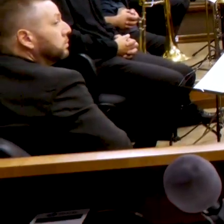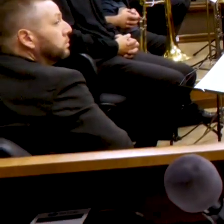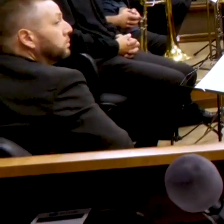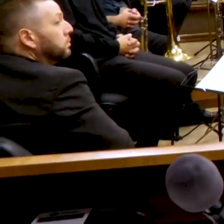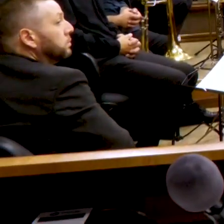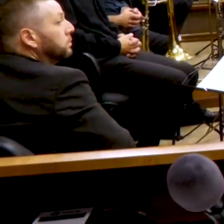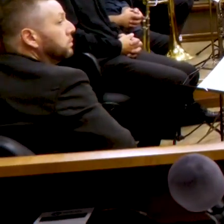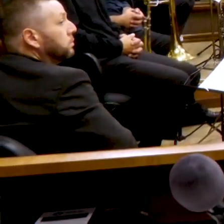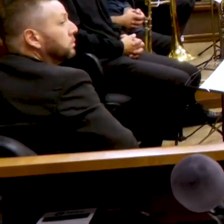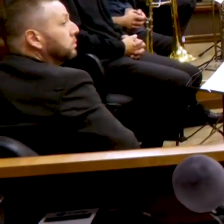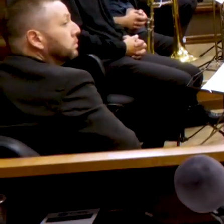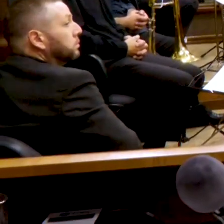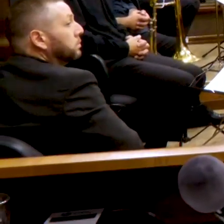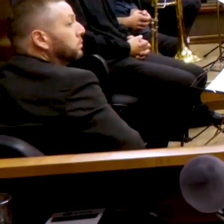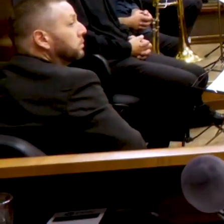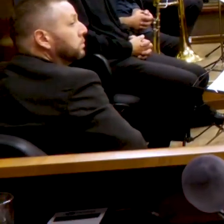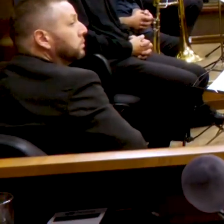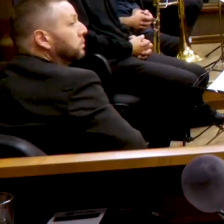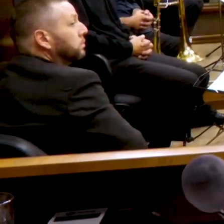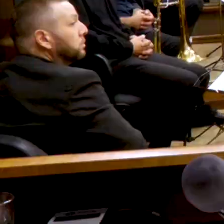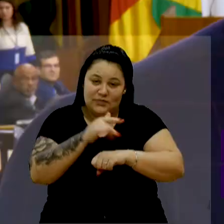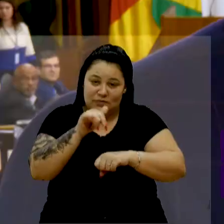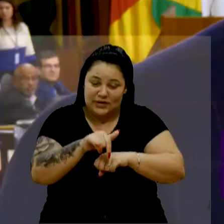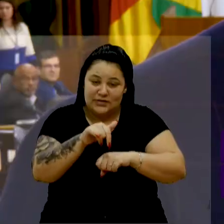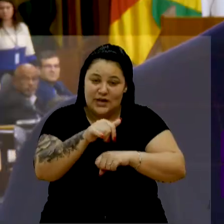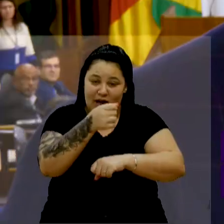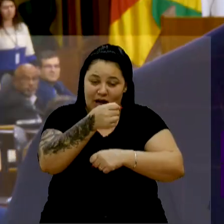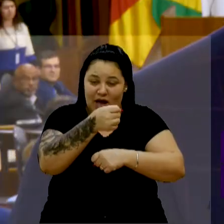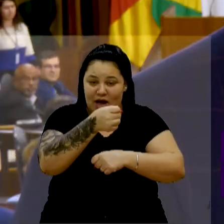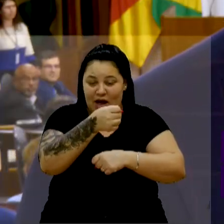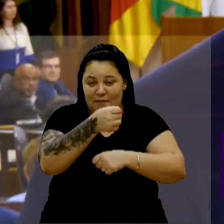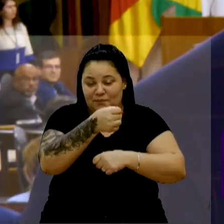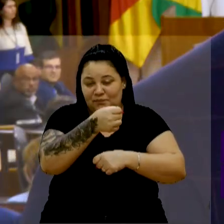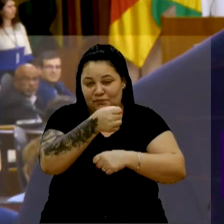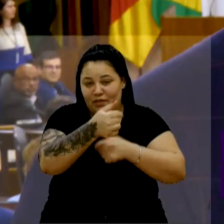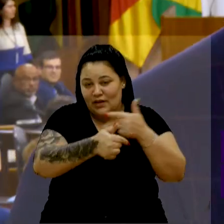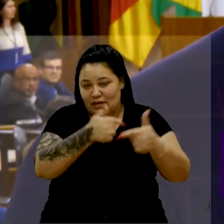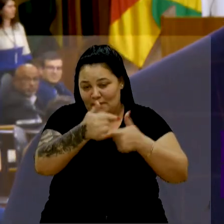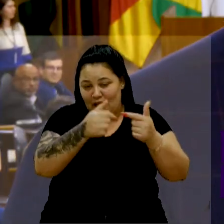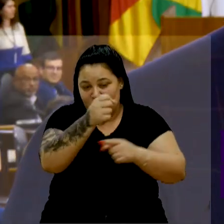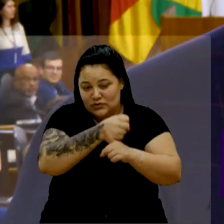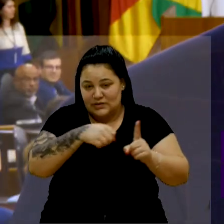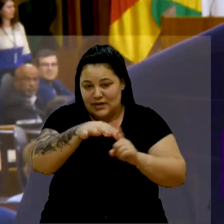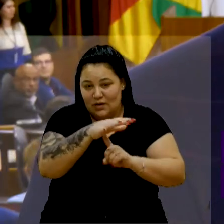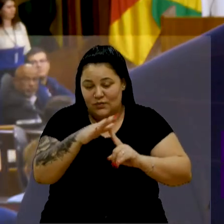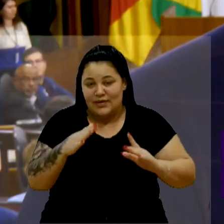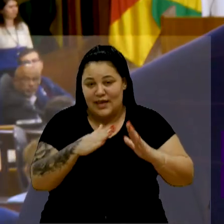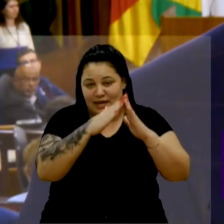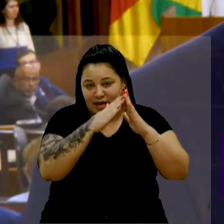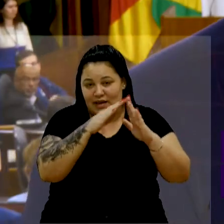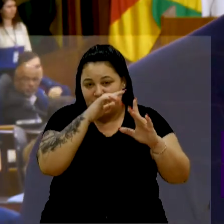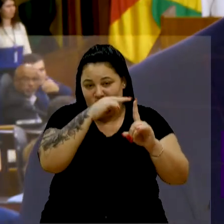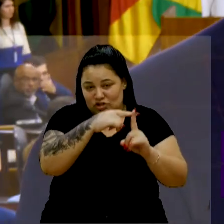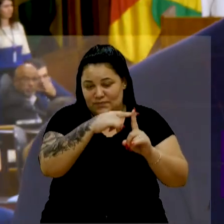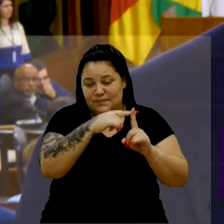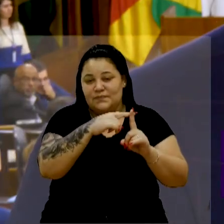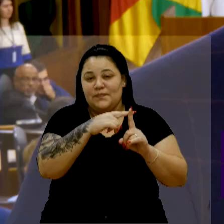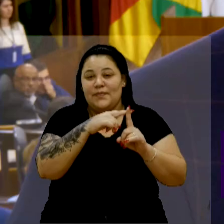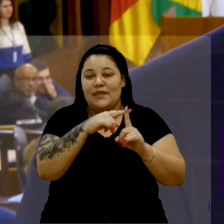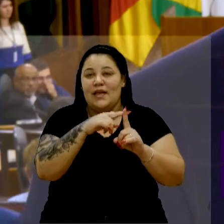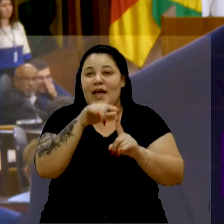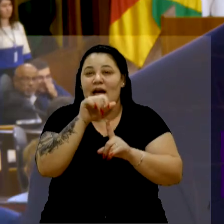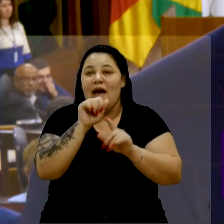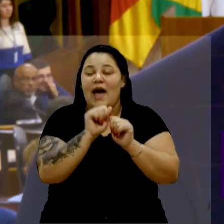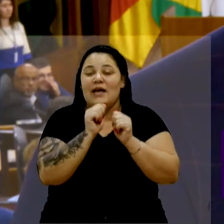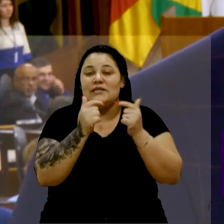a obra social da Igreja Assembleia de Deus, onde eu fui muito bem acolhido quando cheguei aqui pelo próprio saudoso